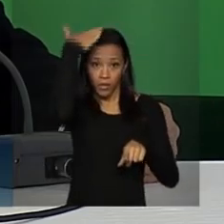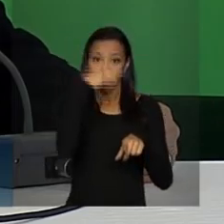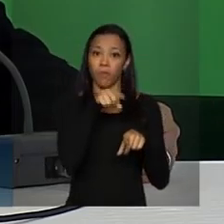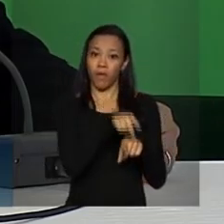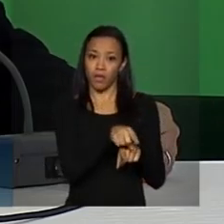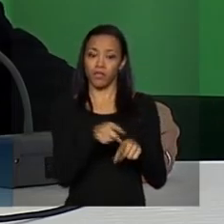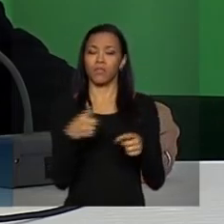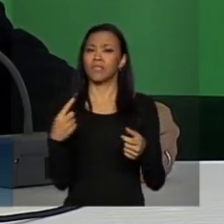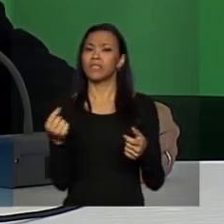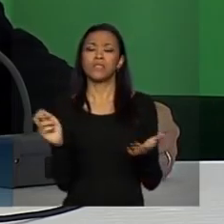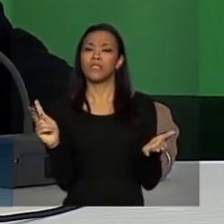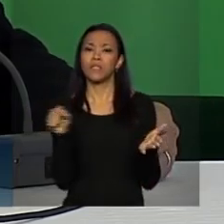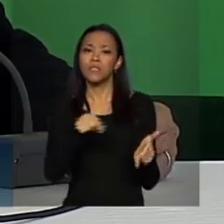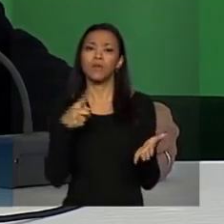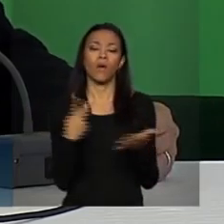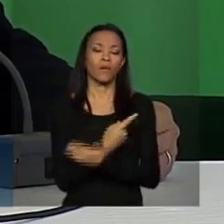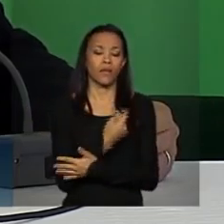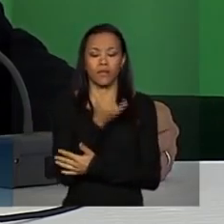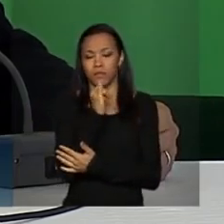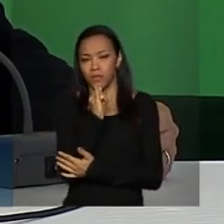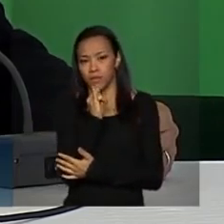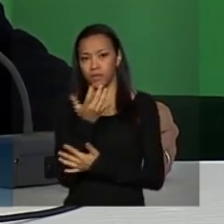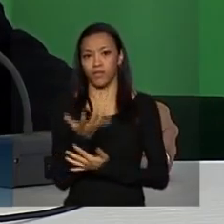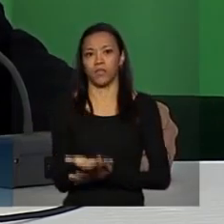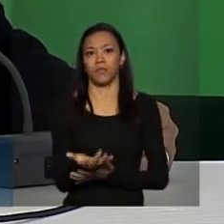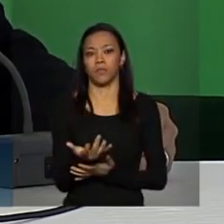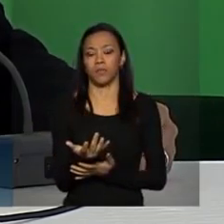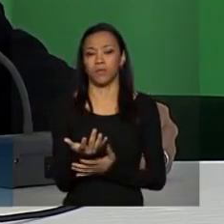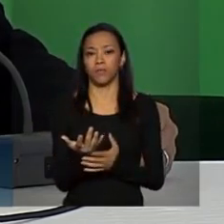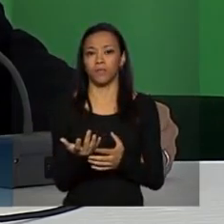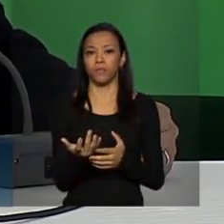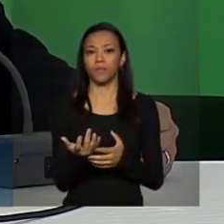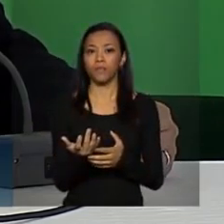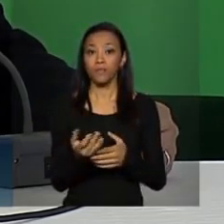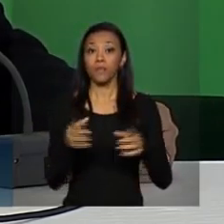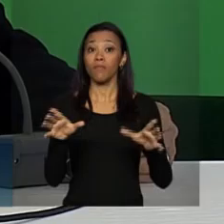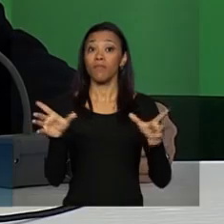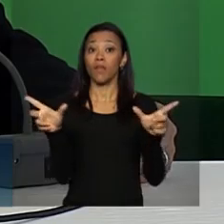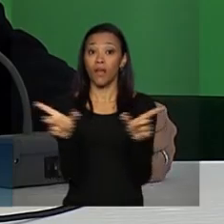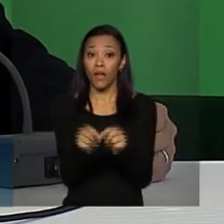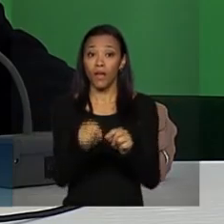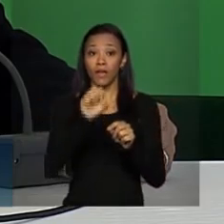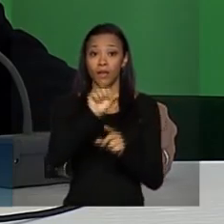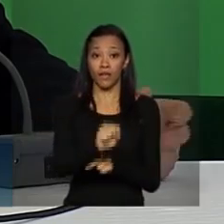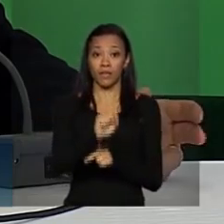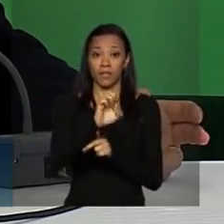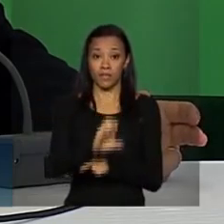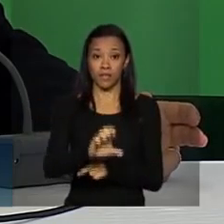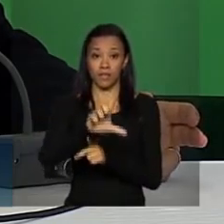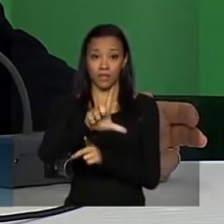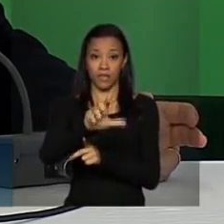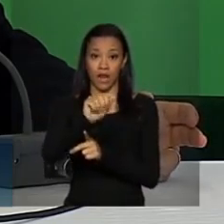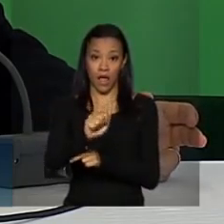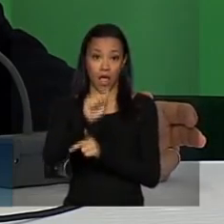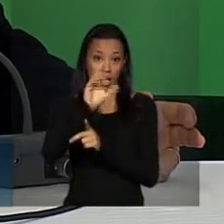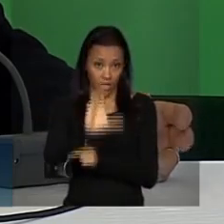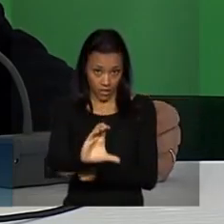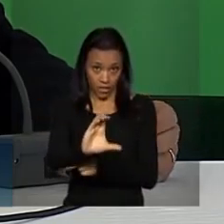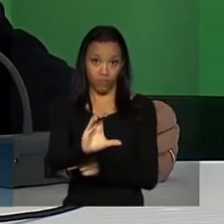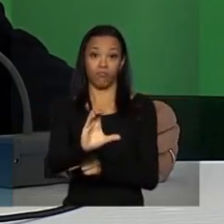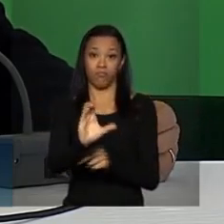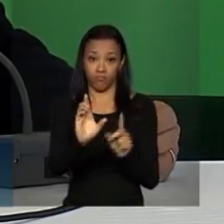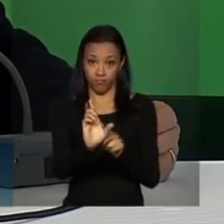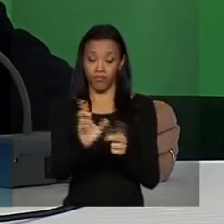regional, por exemplo, no âmbito da CELAC, que é a Comunidade de Estados Latino-Americanos e